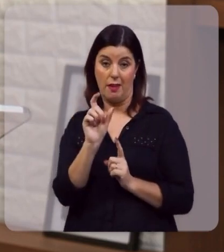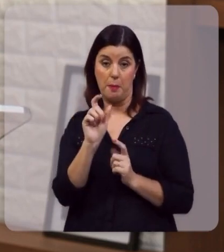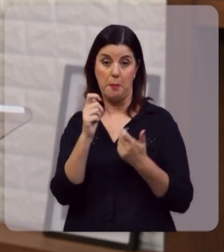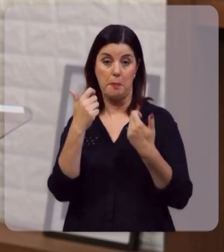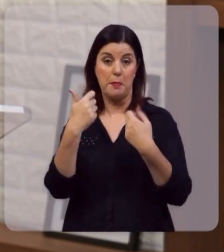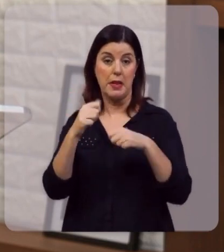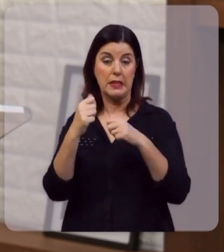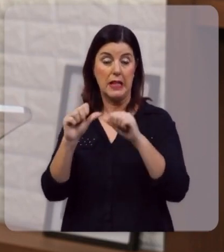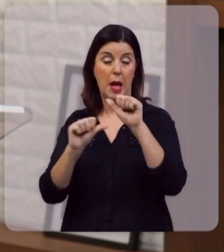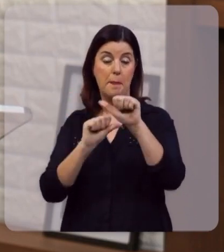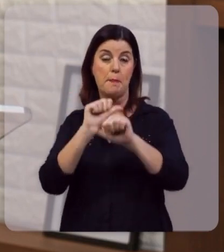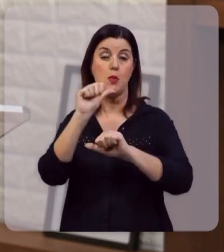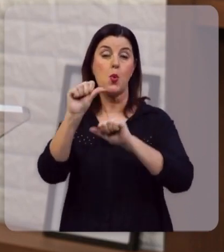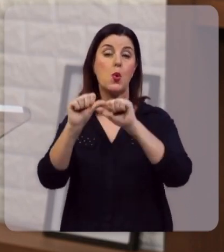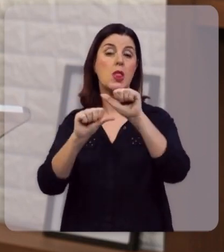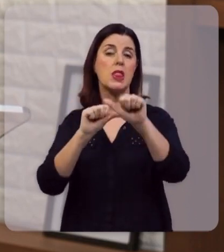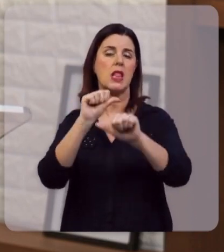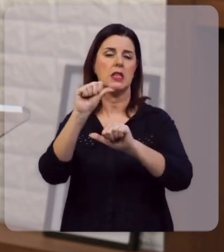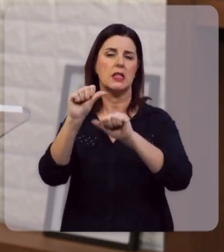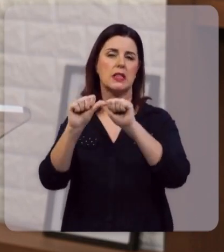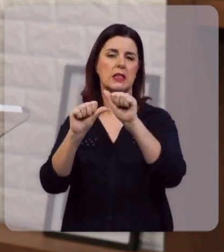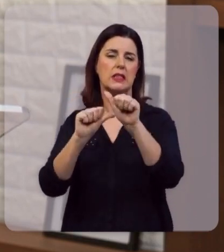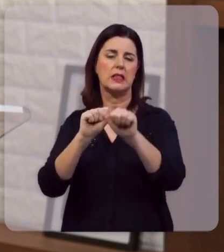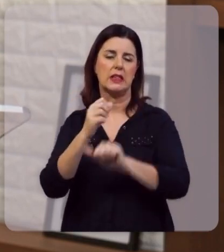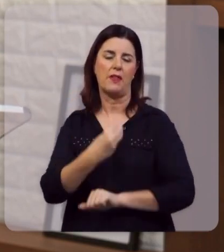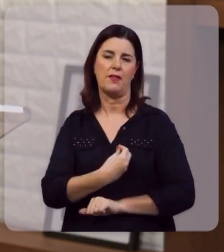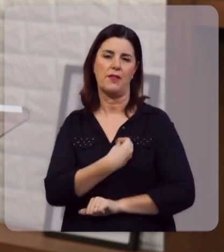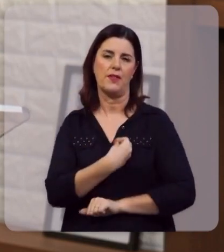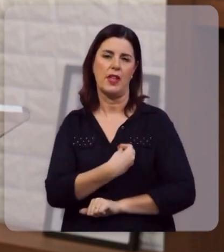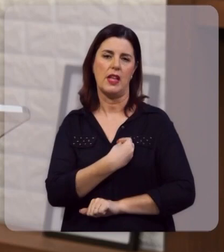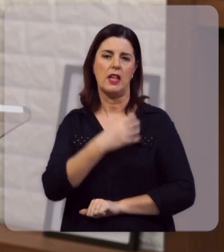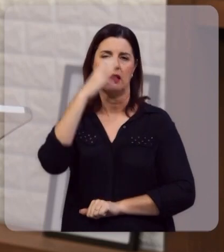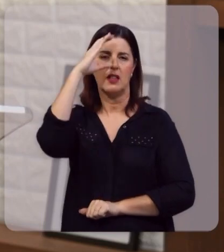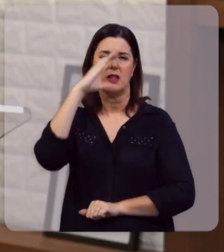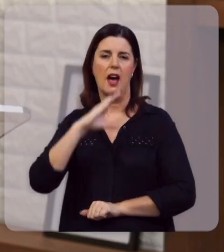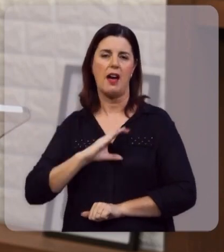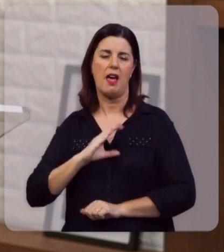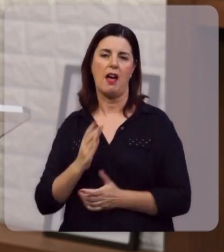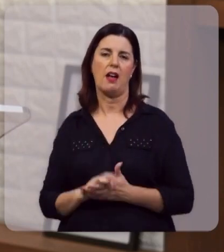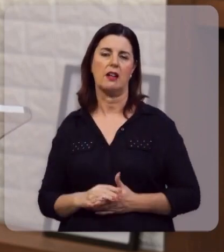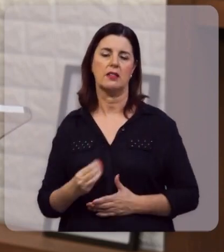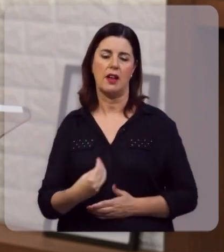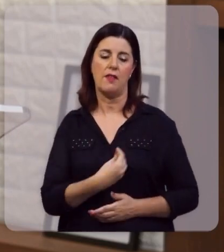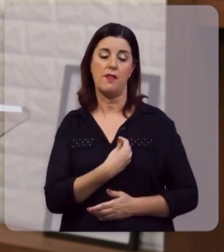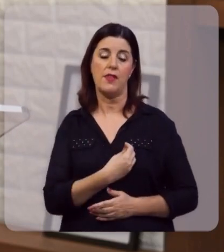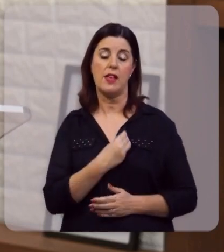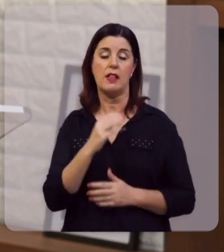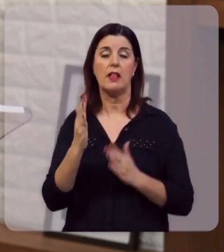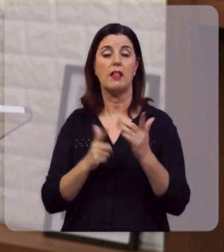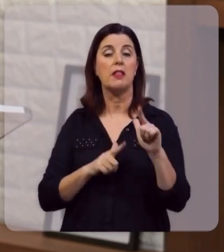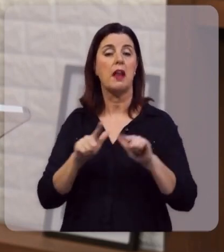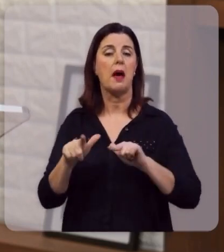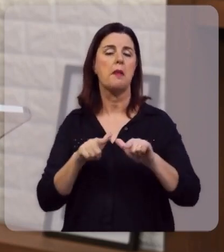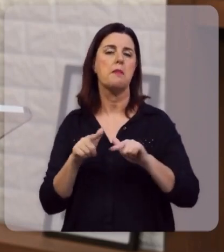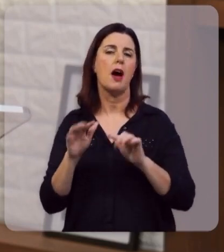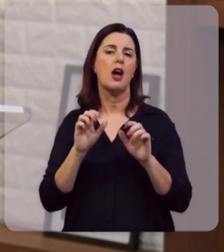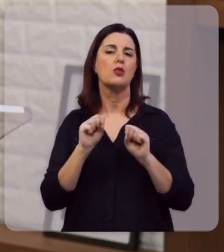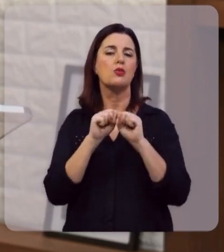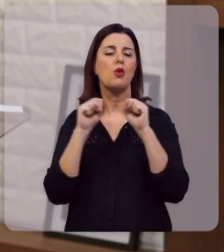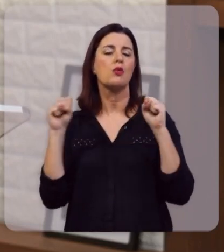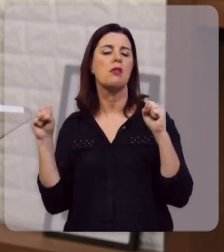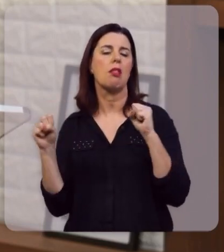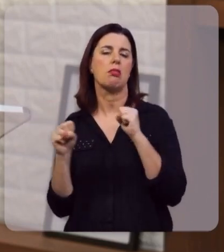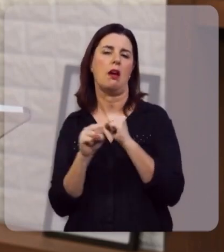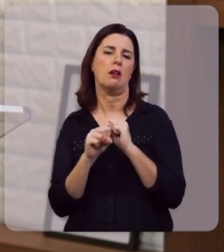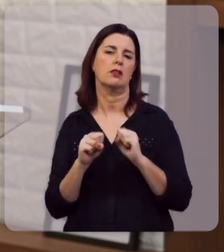exige e requer mudança, transformação da vida, do caráter, da família, do trabalho, da